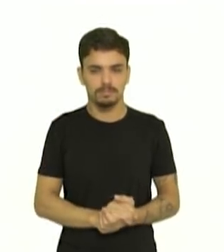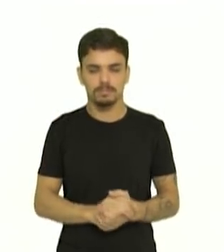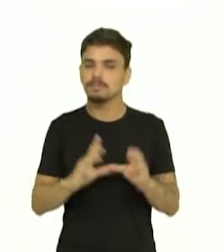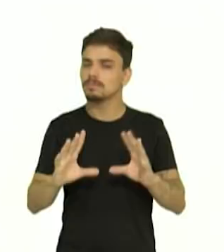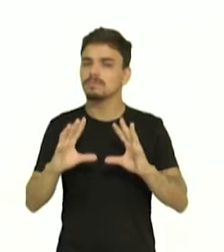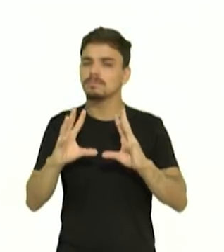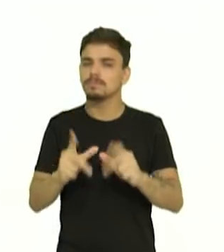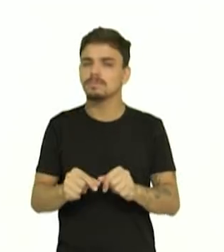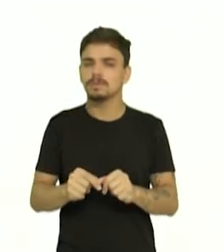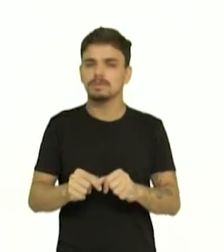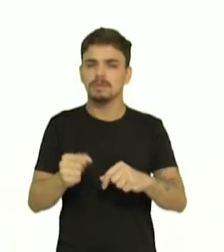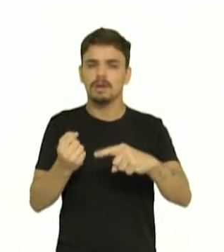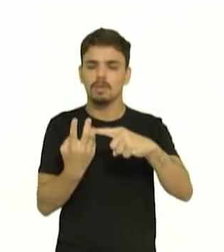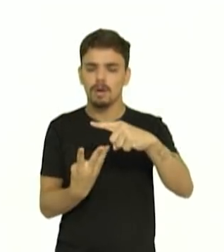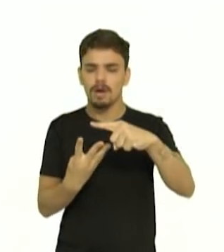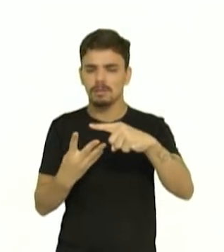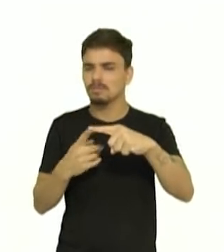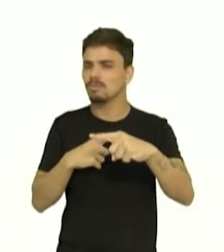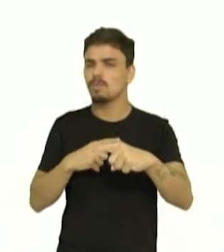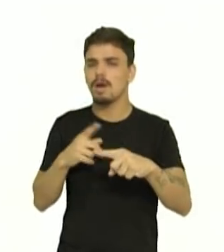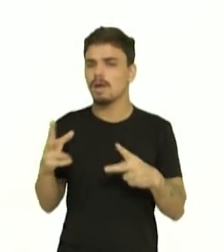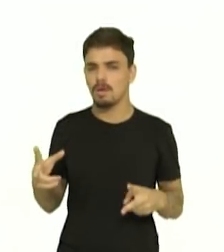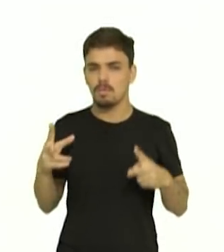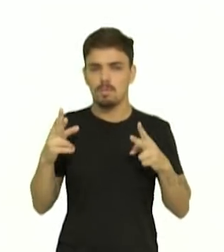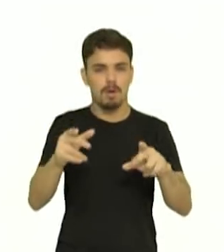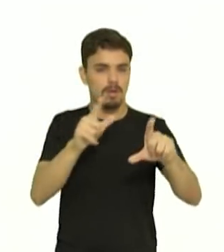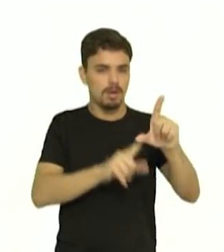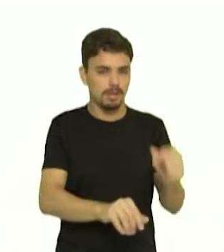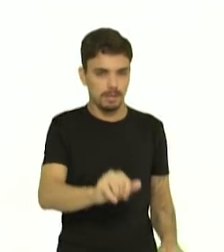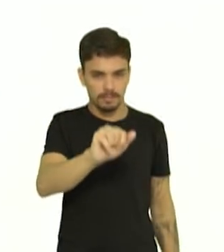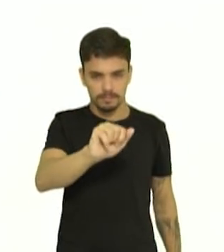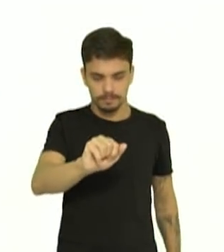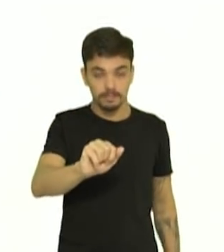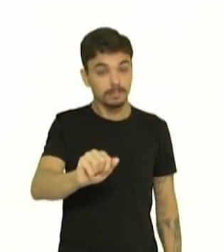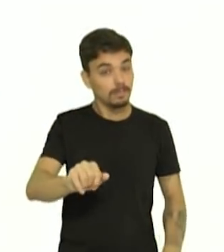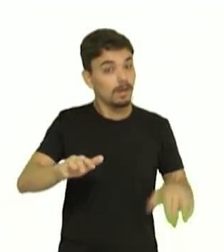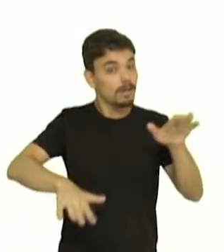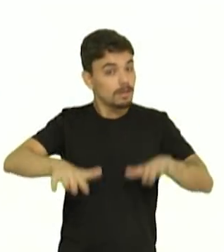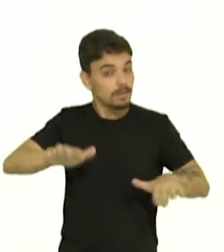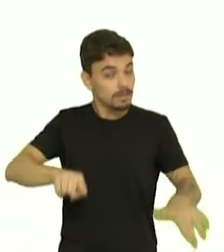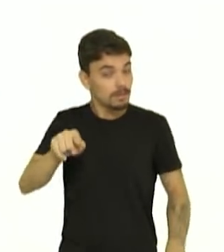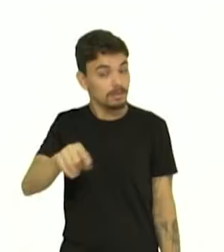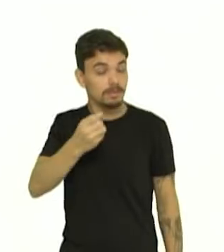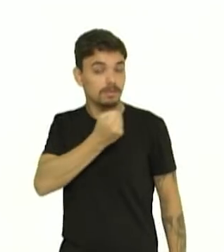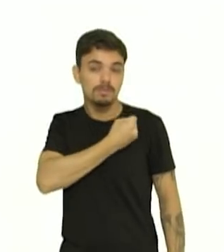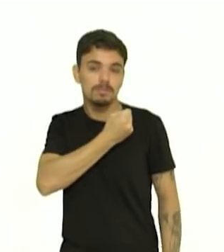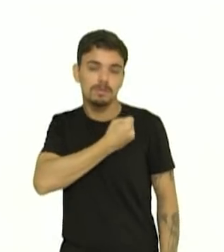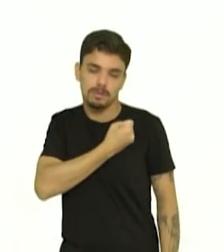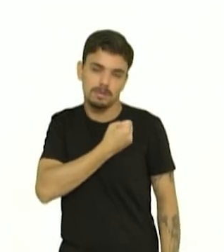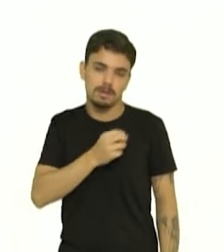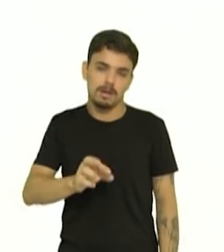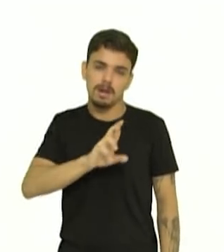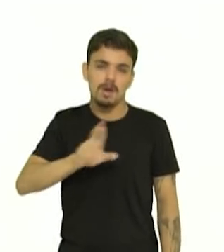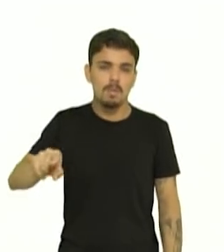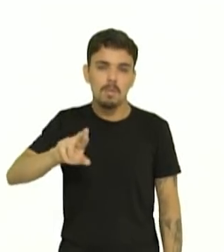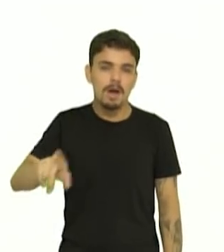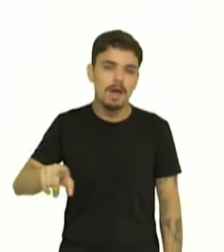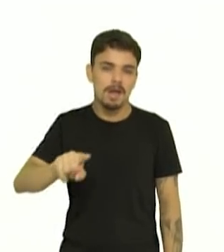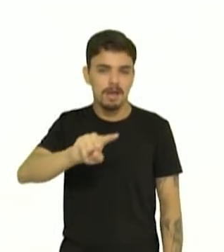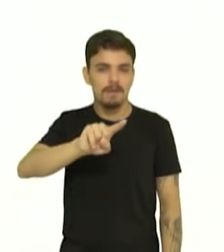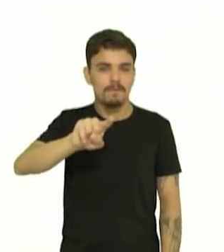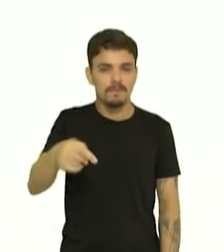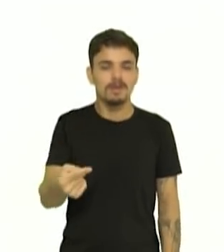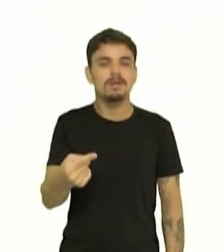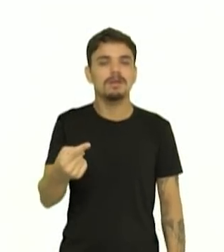já não está do mesmo jeito que a letra A. Então, pode ser que esse número não venha a ser uma dízima, que é o nome